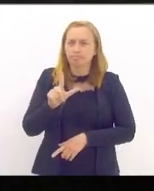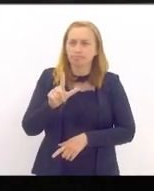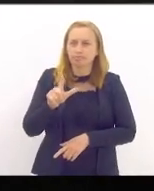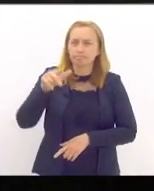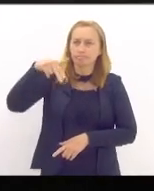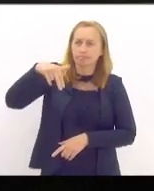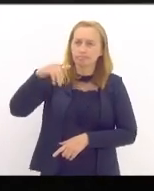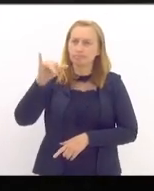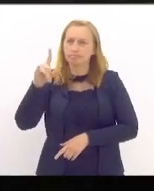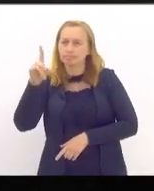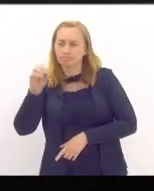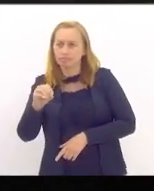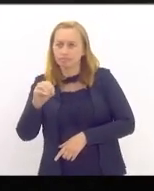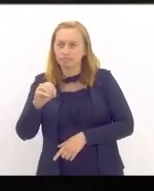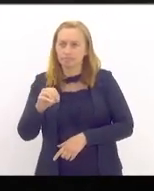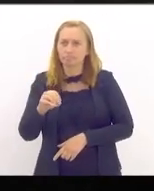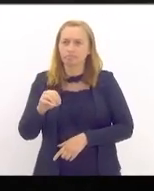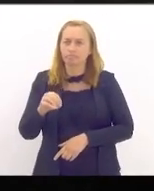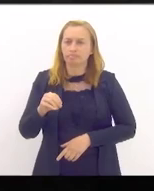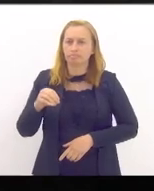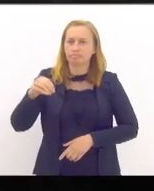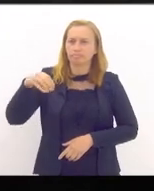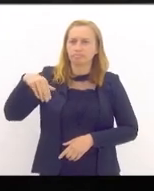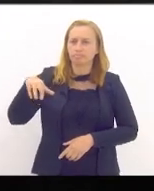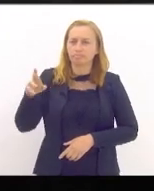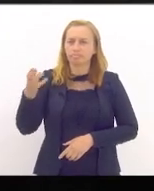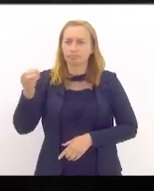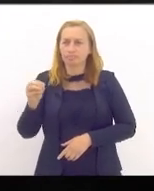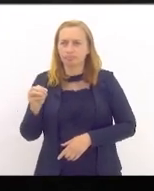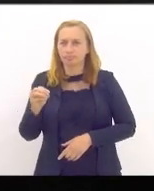do show a Medeiros Empreendimentos